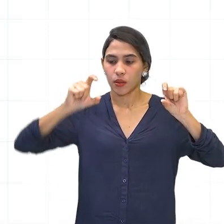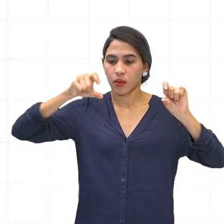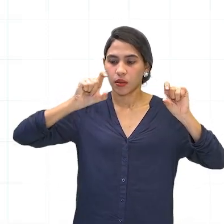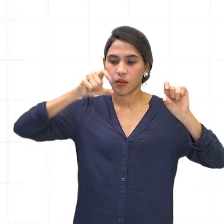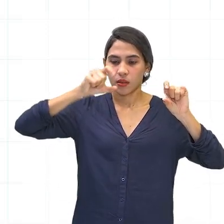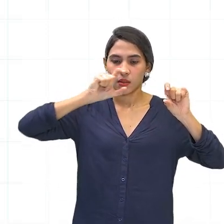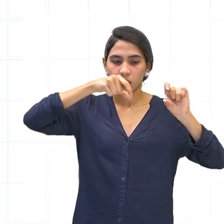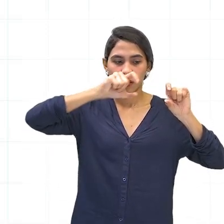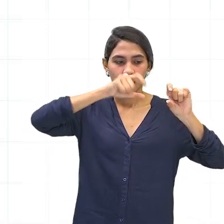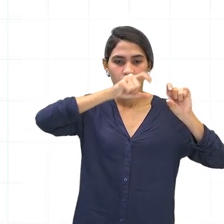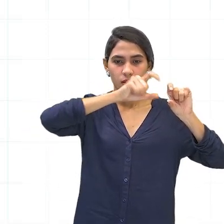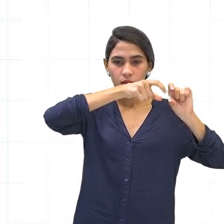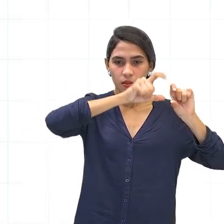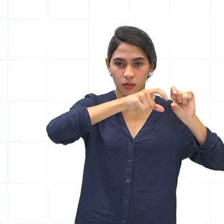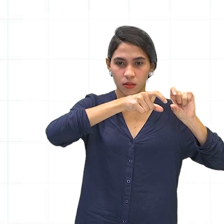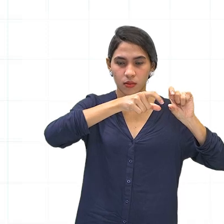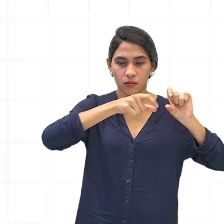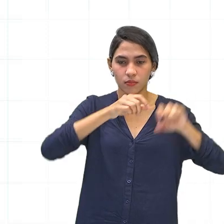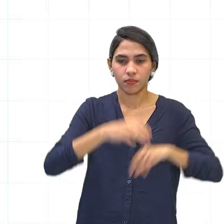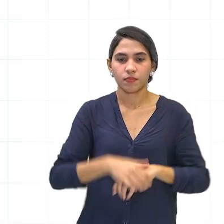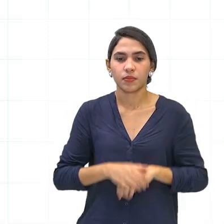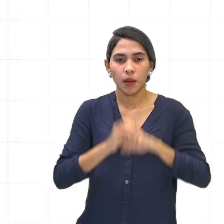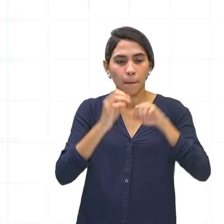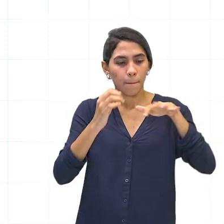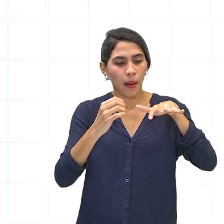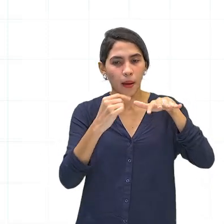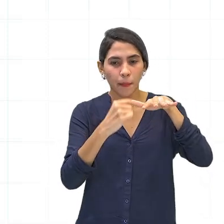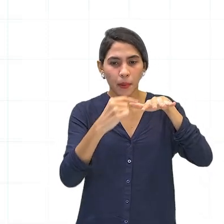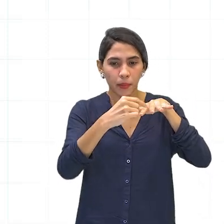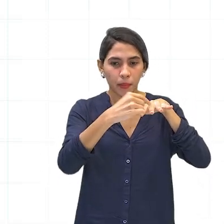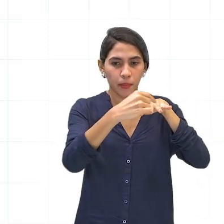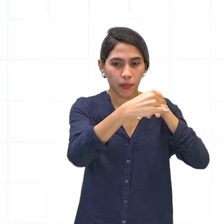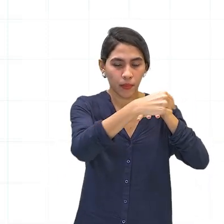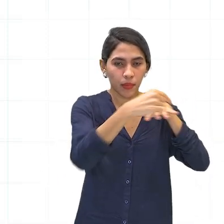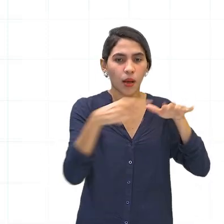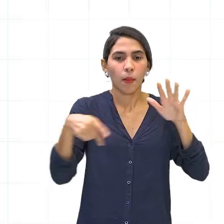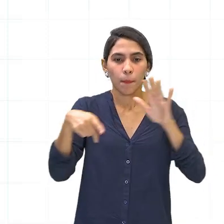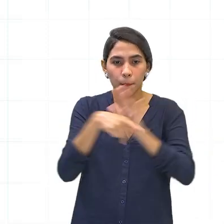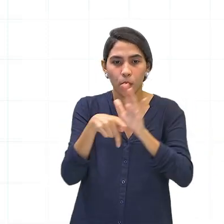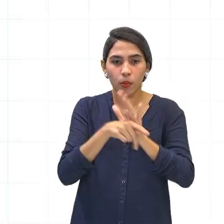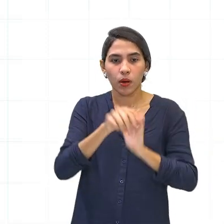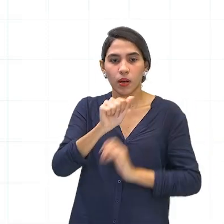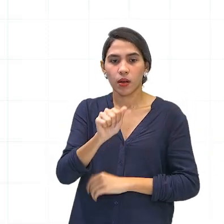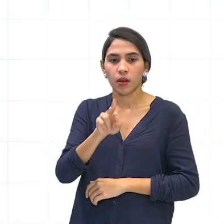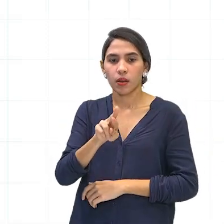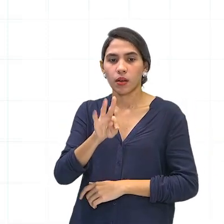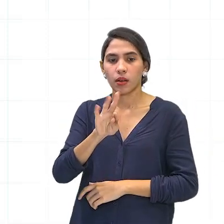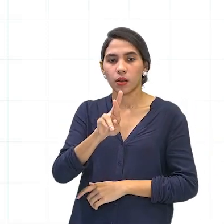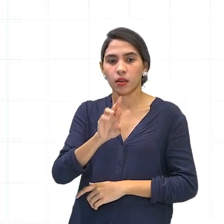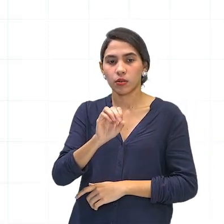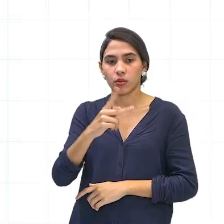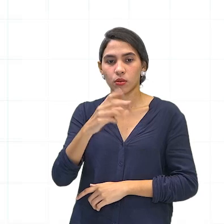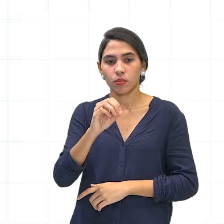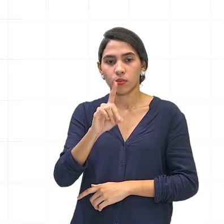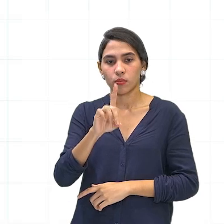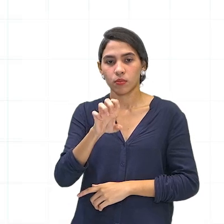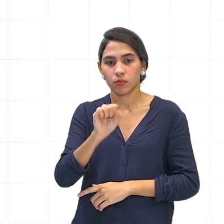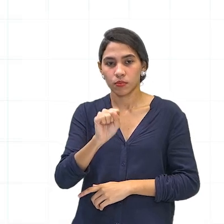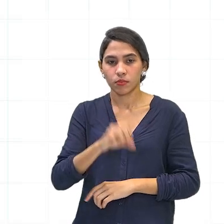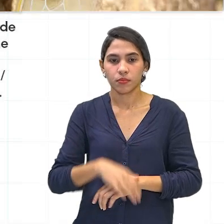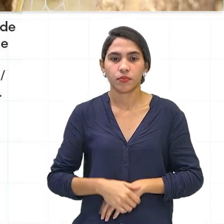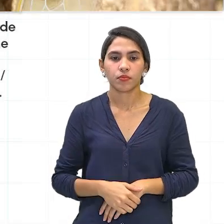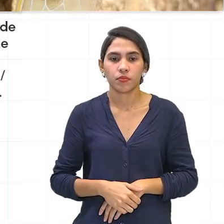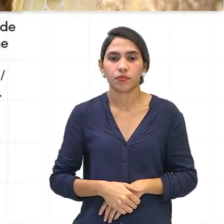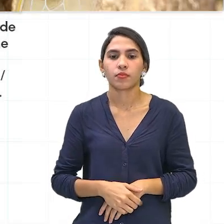suas patas, né, que são articuladas, né, característico então dos animais pertencentes ao grupo dos artrópodes. E